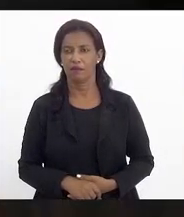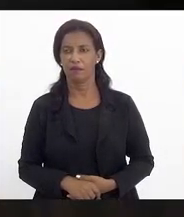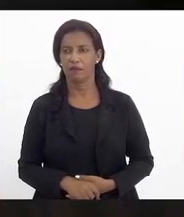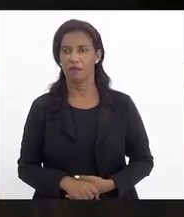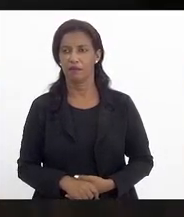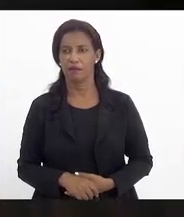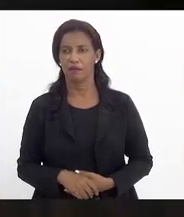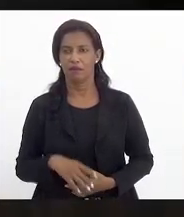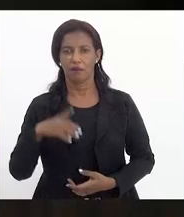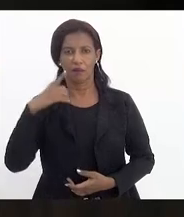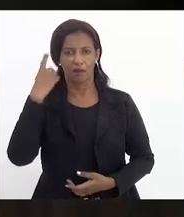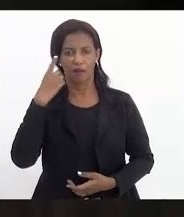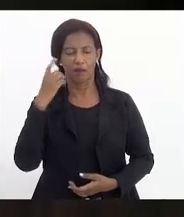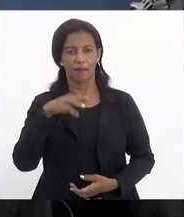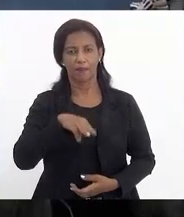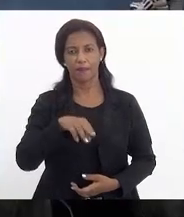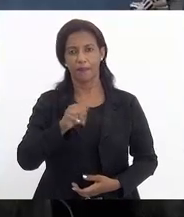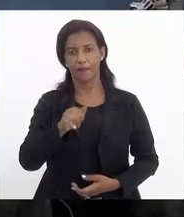Deputado Carlos Mink.